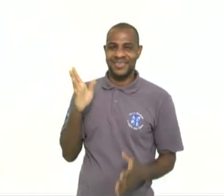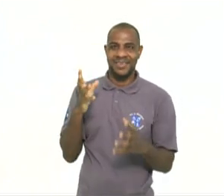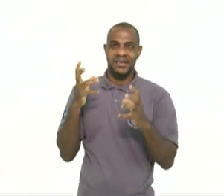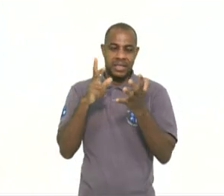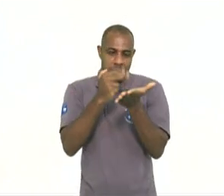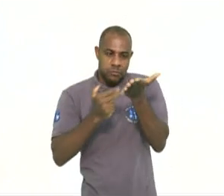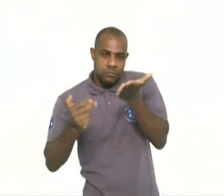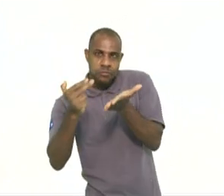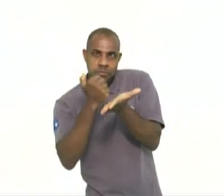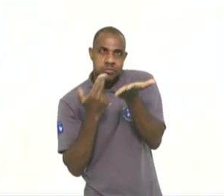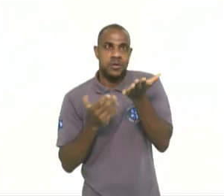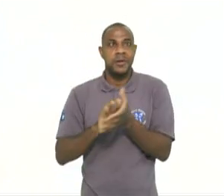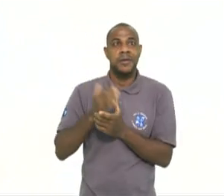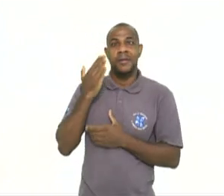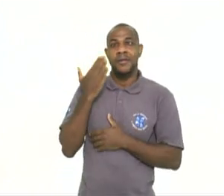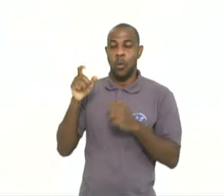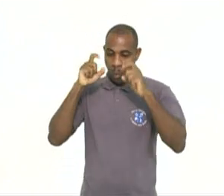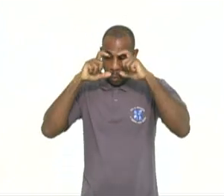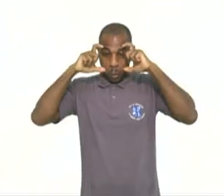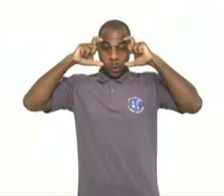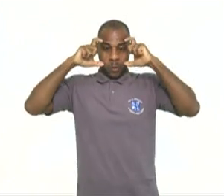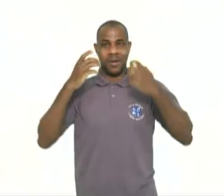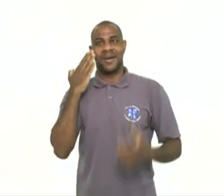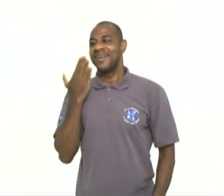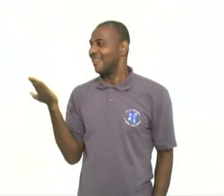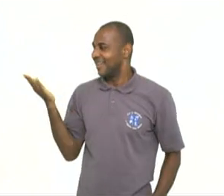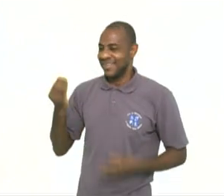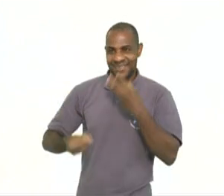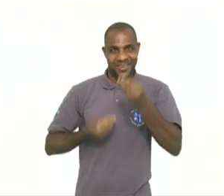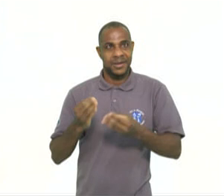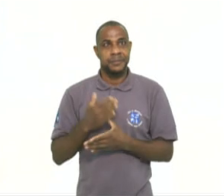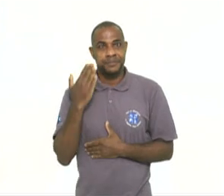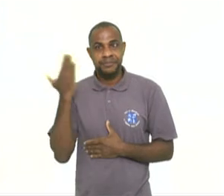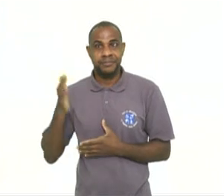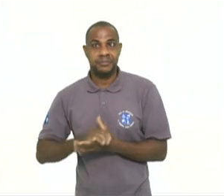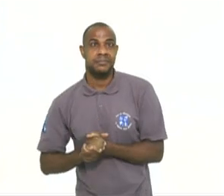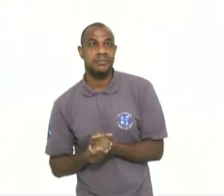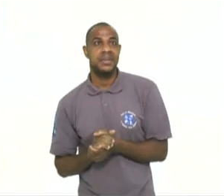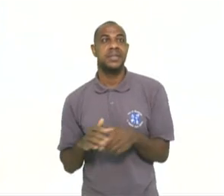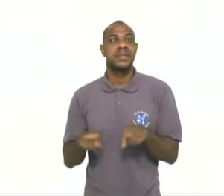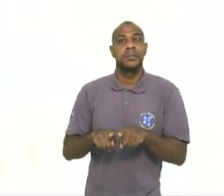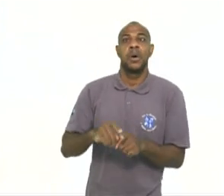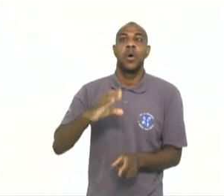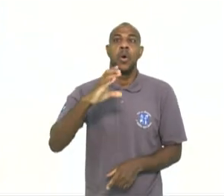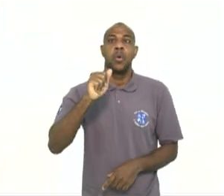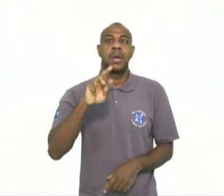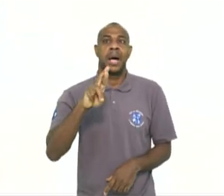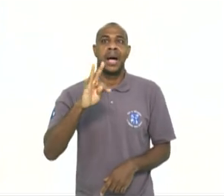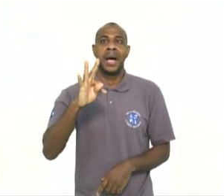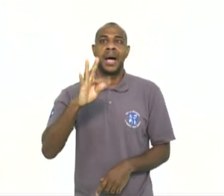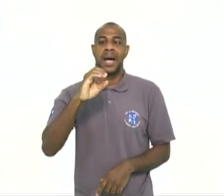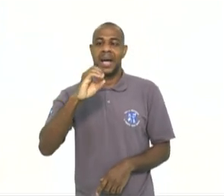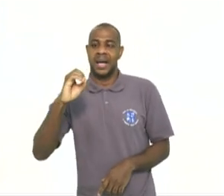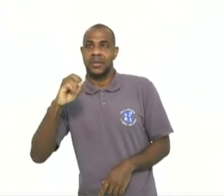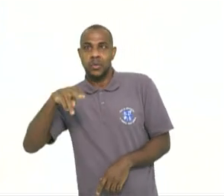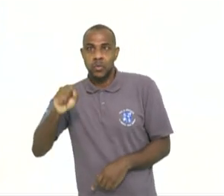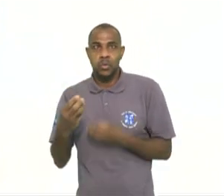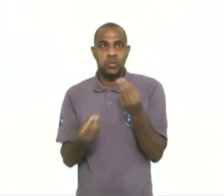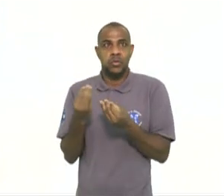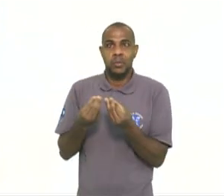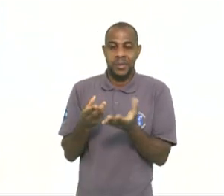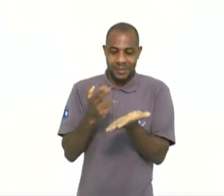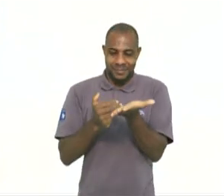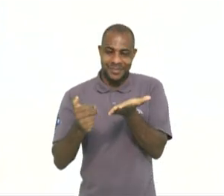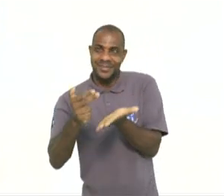cartoon normalmente os cartoons eles estão ou infantis ou cômicos certo como fazer para revista Chiclete com Banana e tal estilo